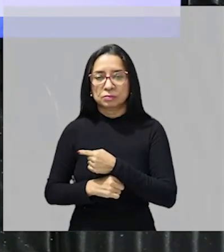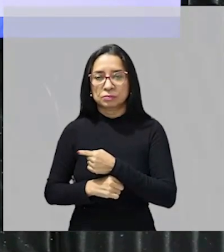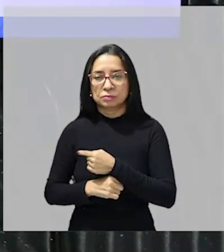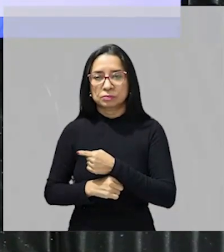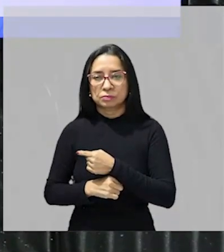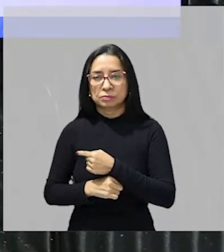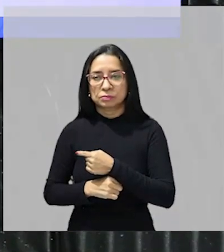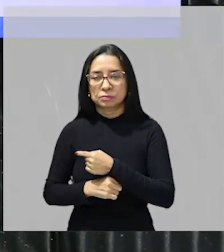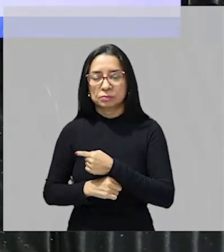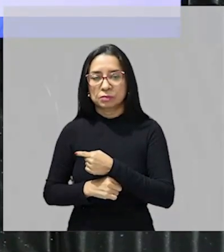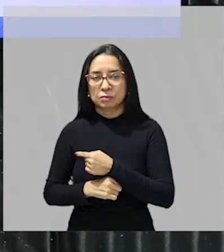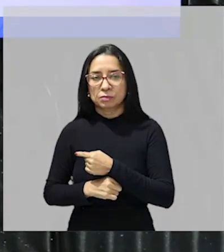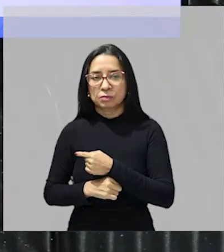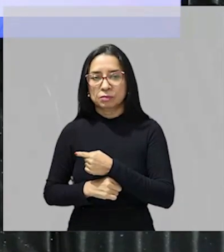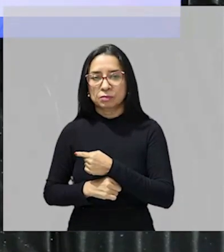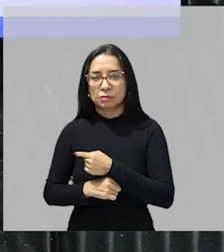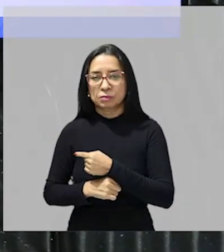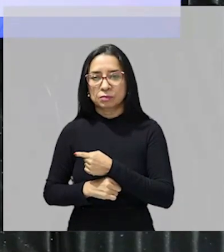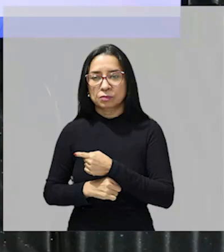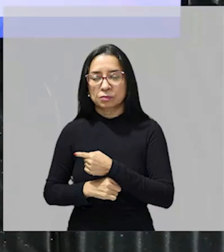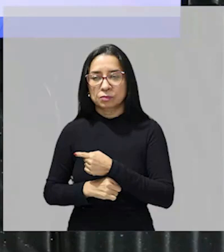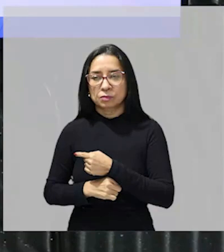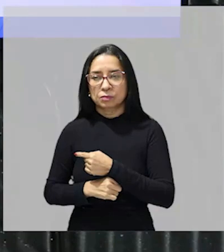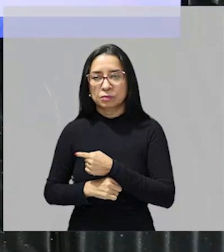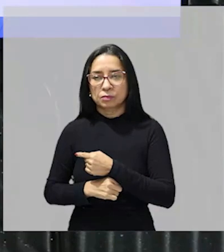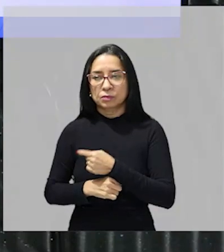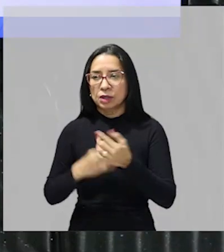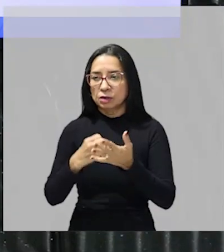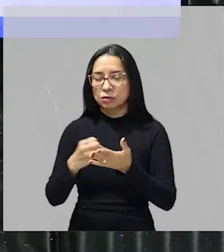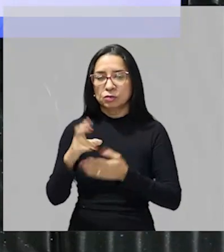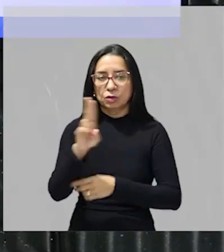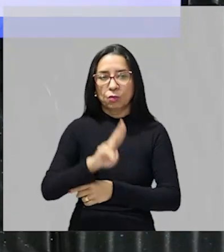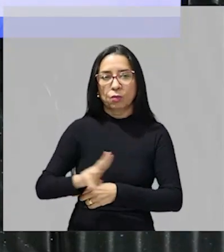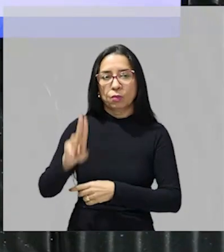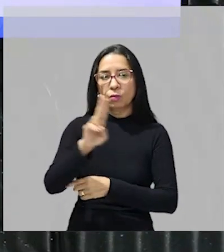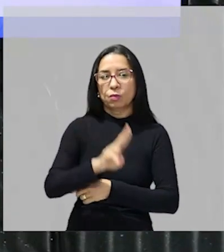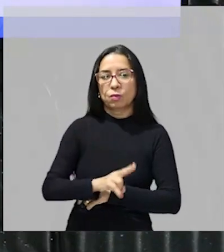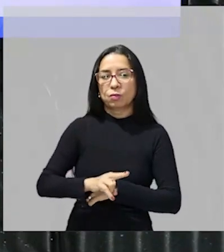filho Santiago Nazar. Nessa introdução, o uso da expressão